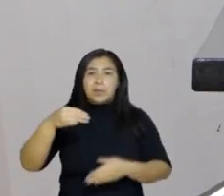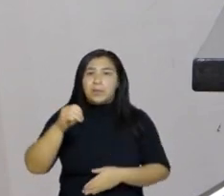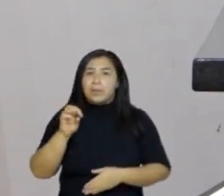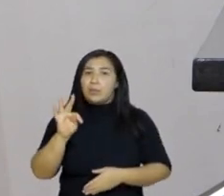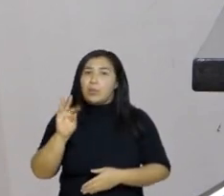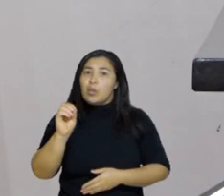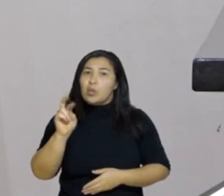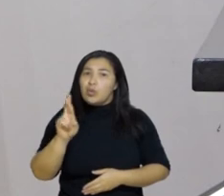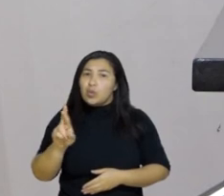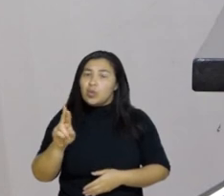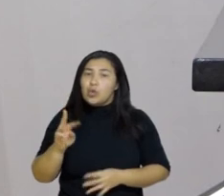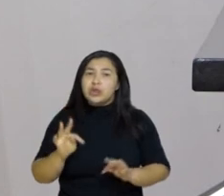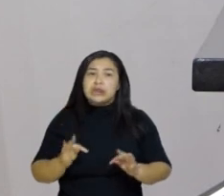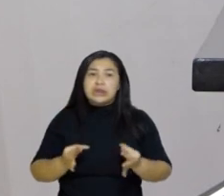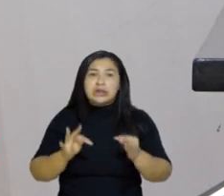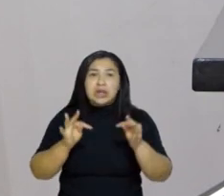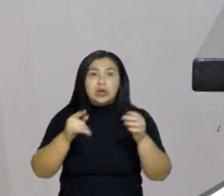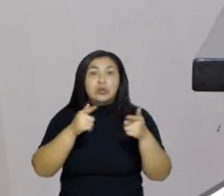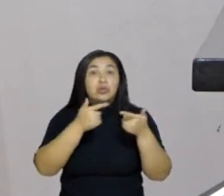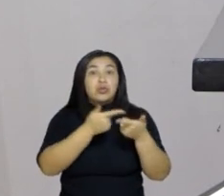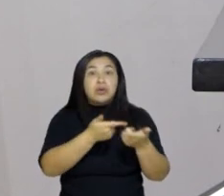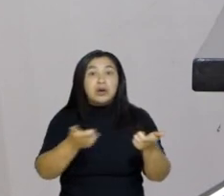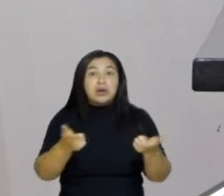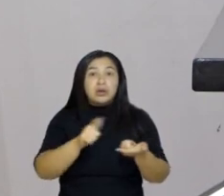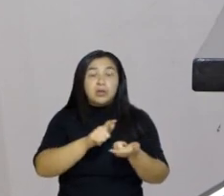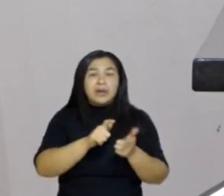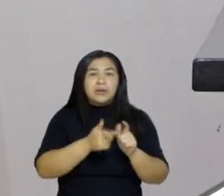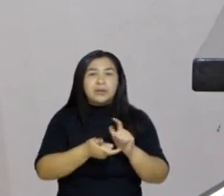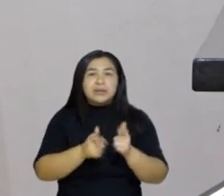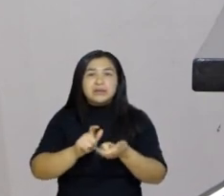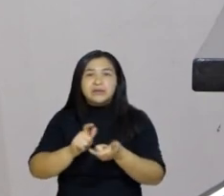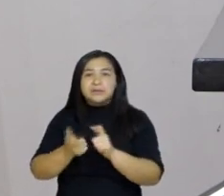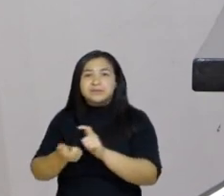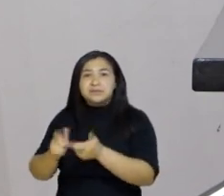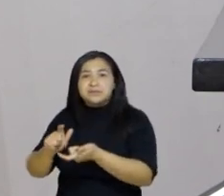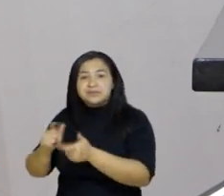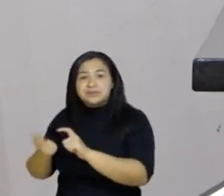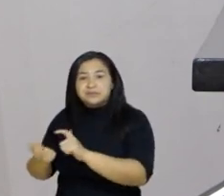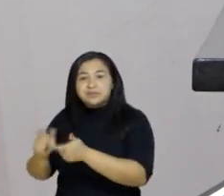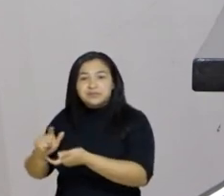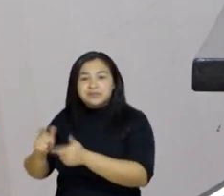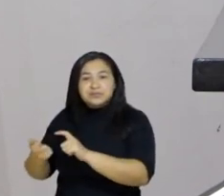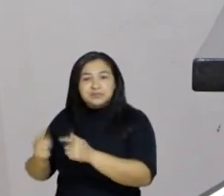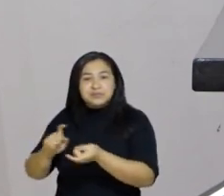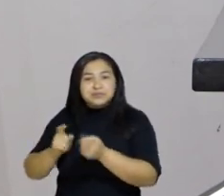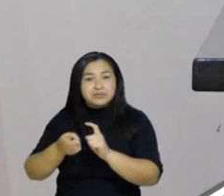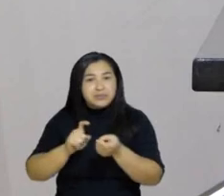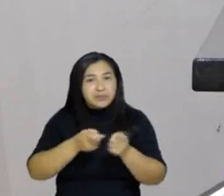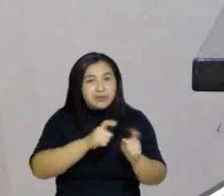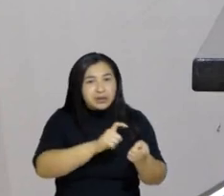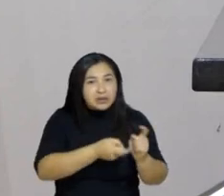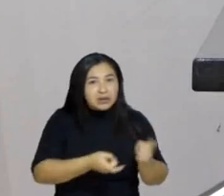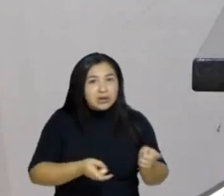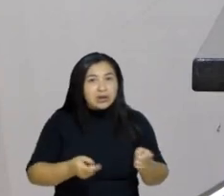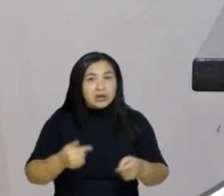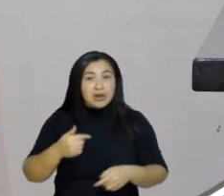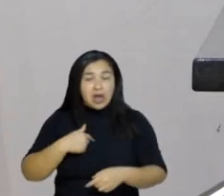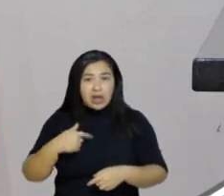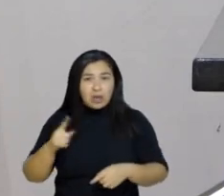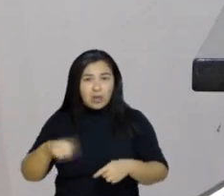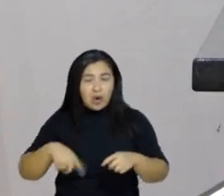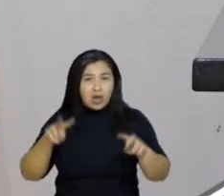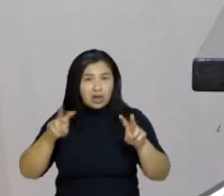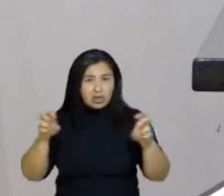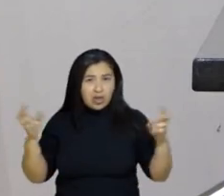a tecnologia embutida. Realmente, eu não quero ser ufanista, né, porque sou da Marinha, é um tema que, para